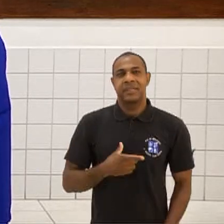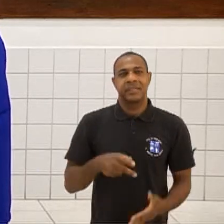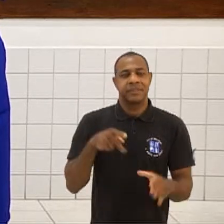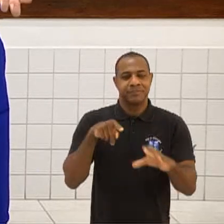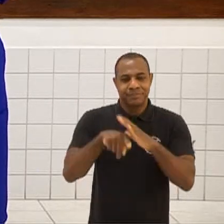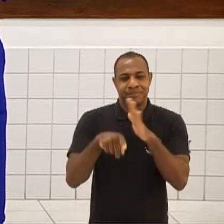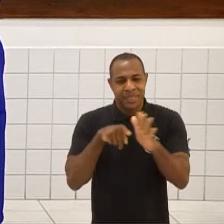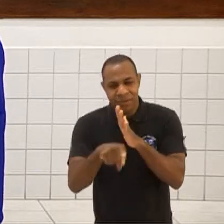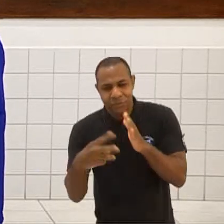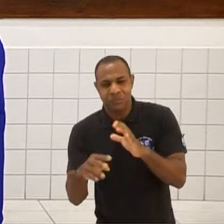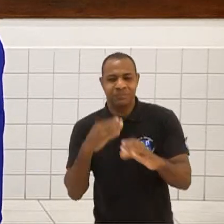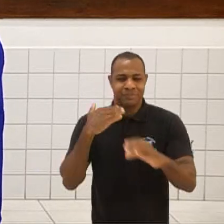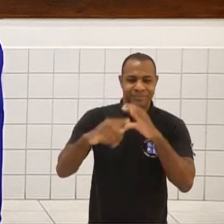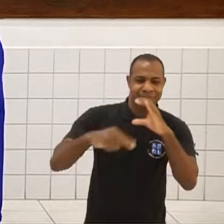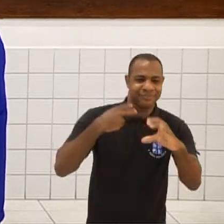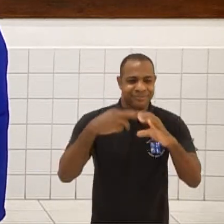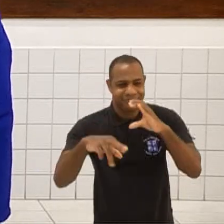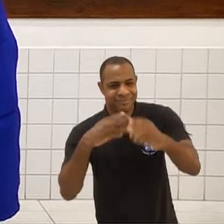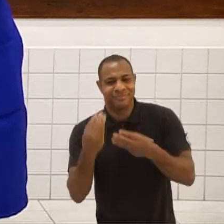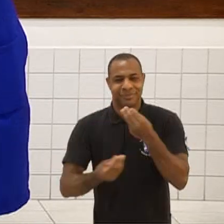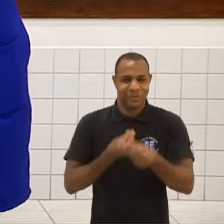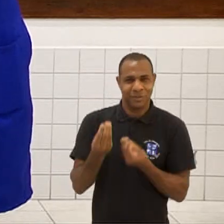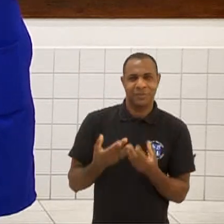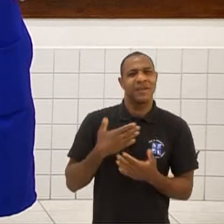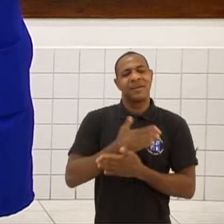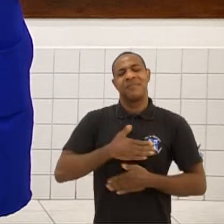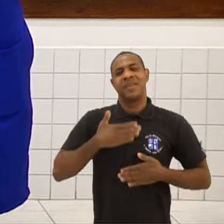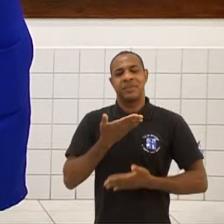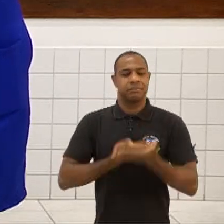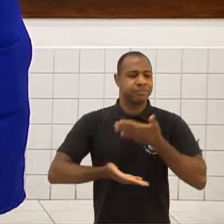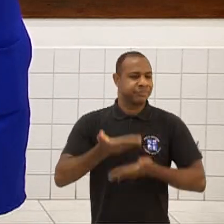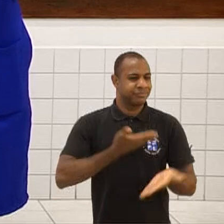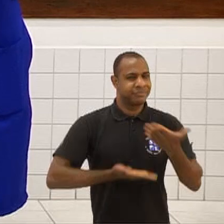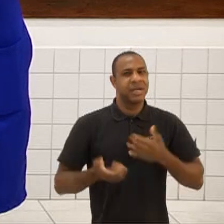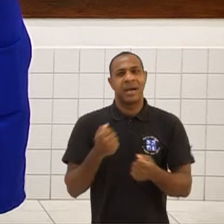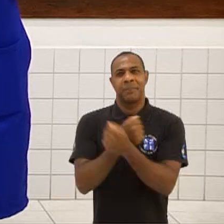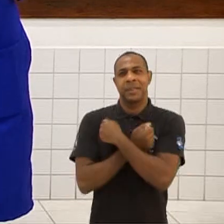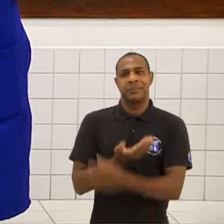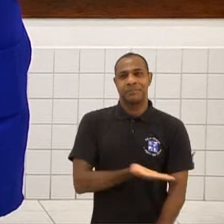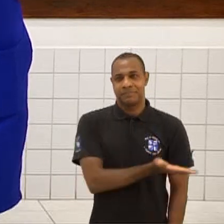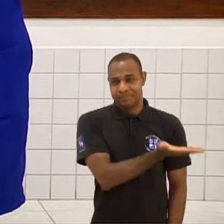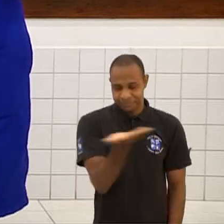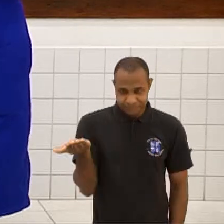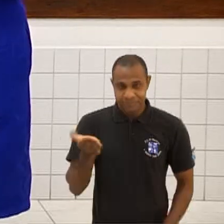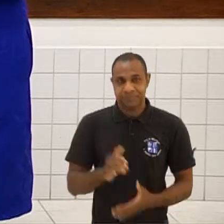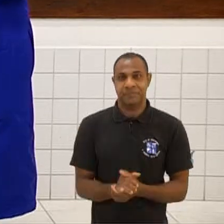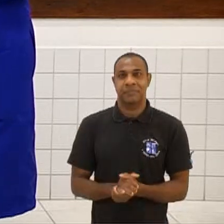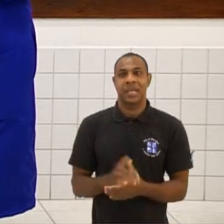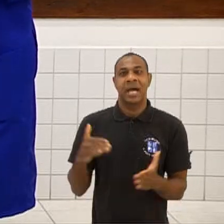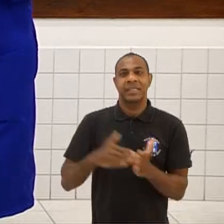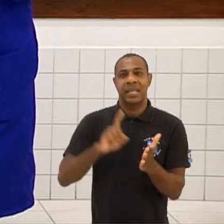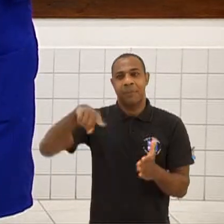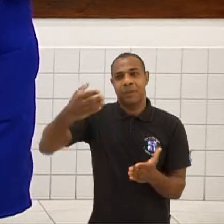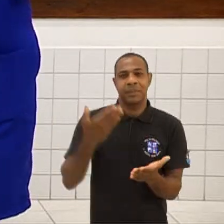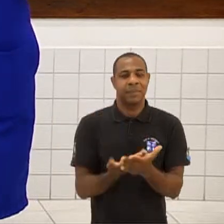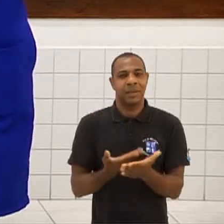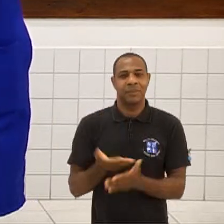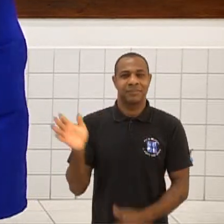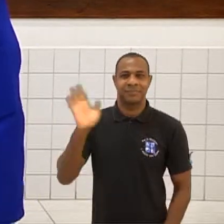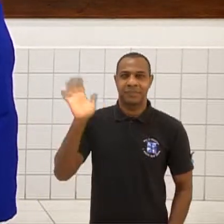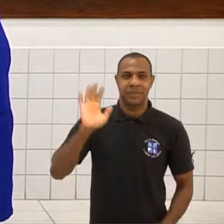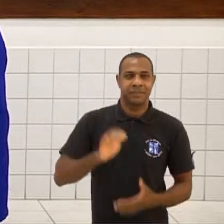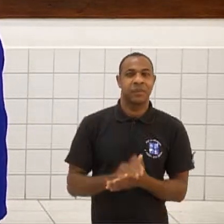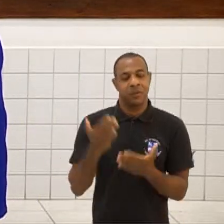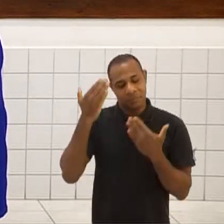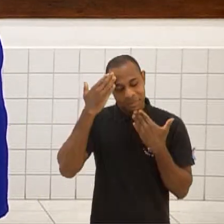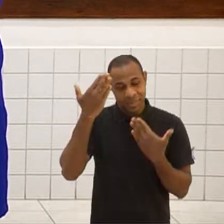gente, que responderam ao chat. A gente ficou muito feliz com toda essa interação. Um abração para todos e até a próxima, até né, professor? Até a próxima.